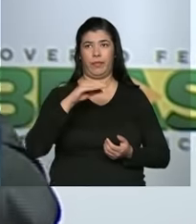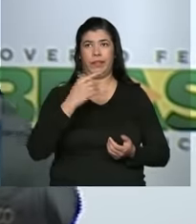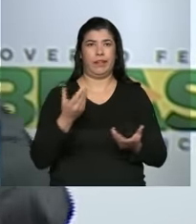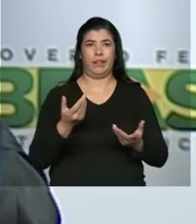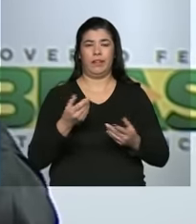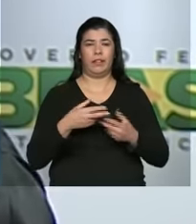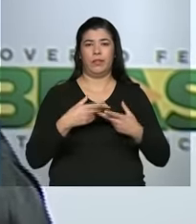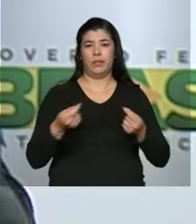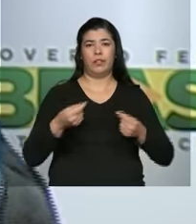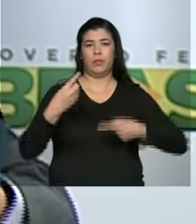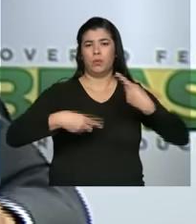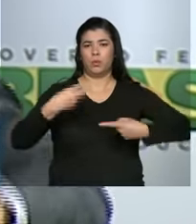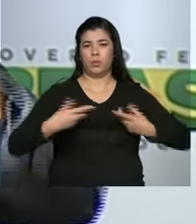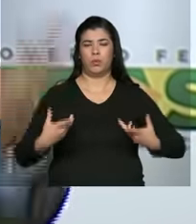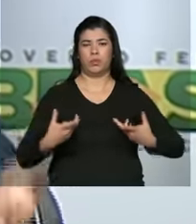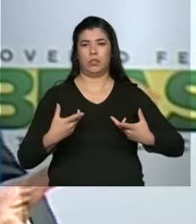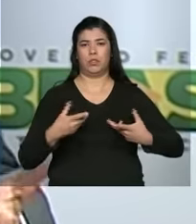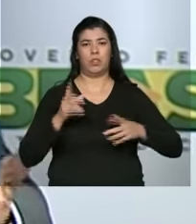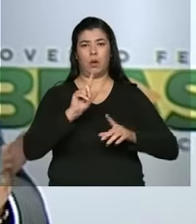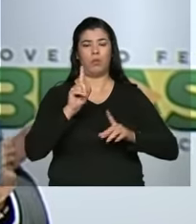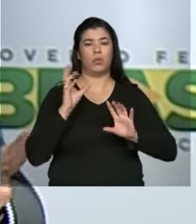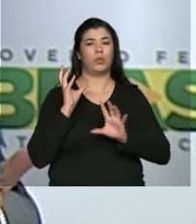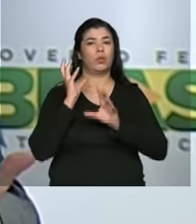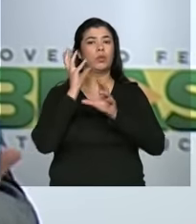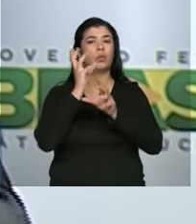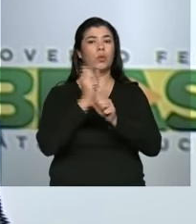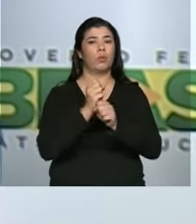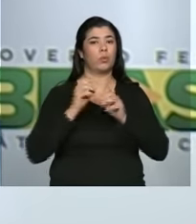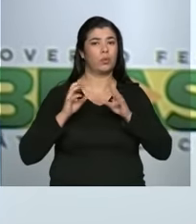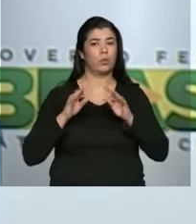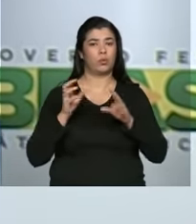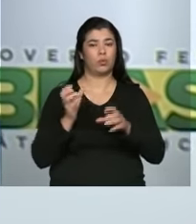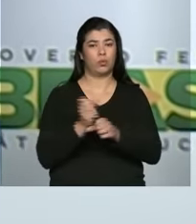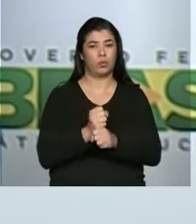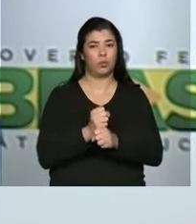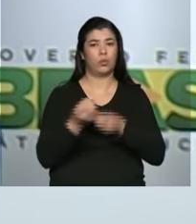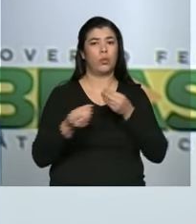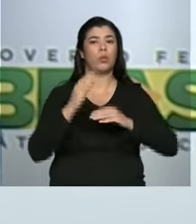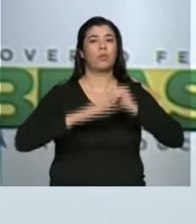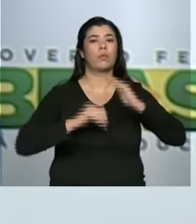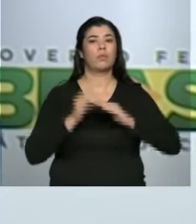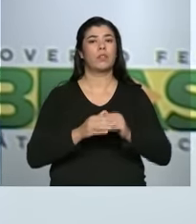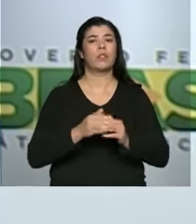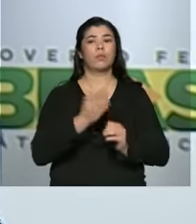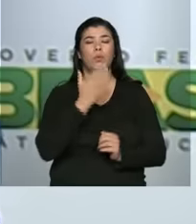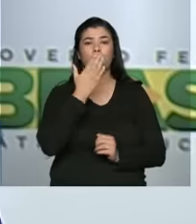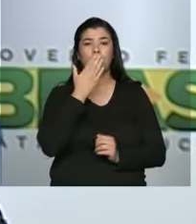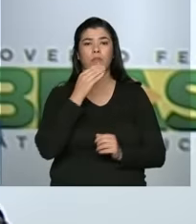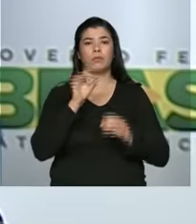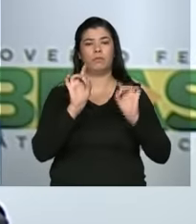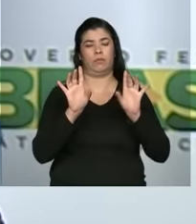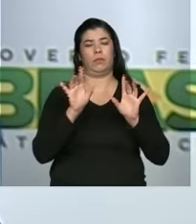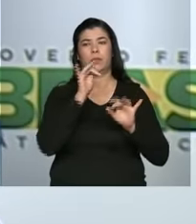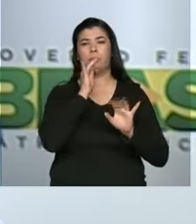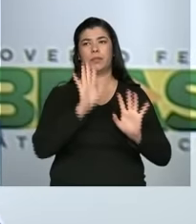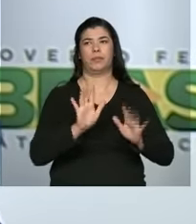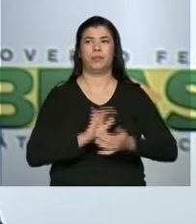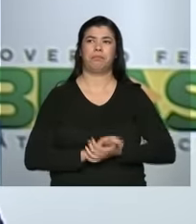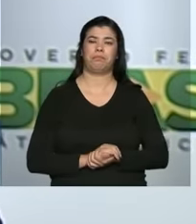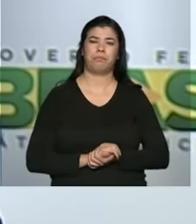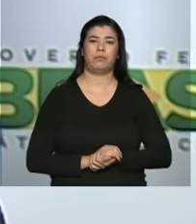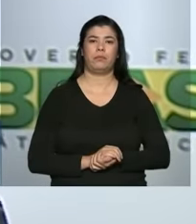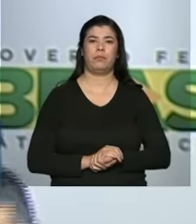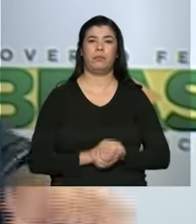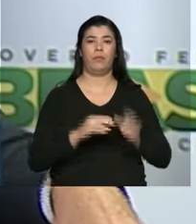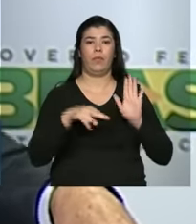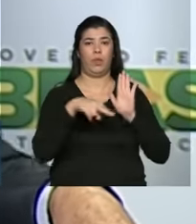diria elas concorrem elas se somam no sentido da gente poder agora o que nós tínhamos era você pega por exemplo o